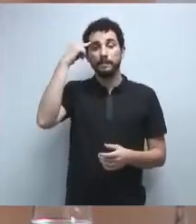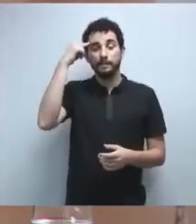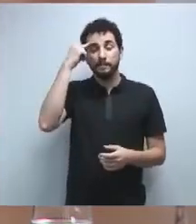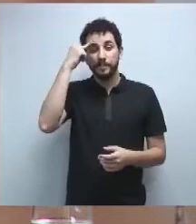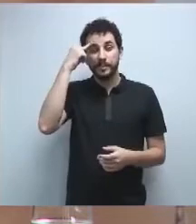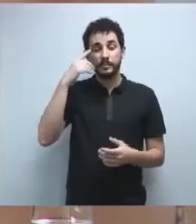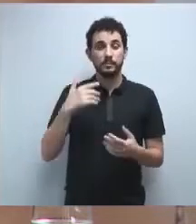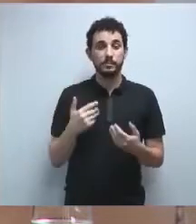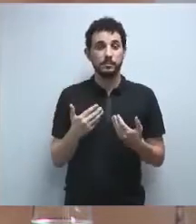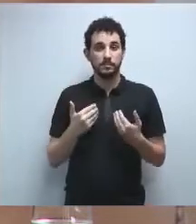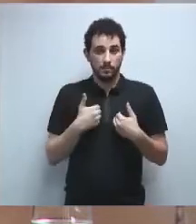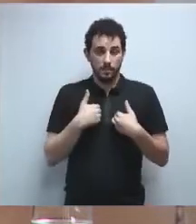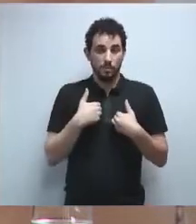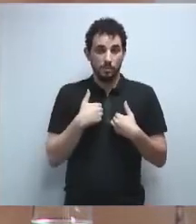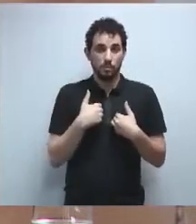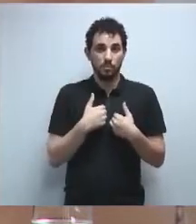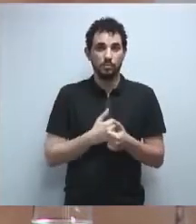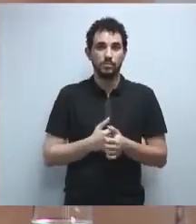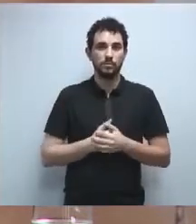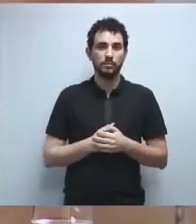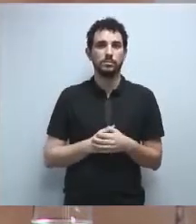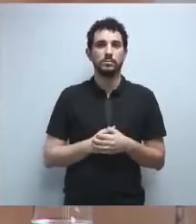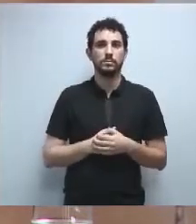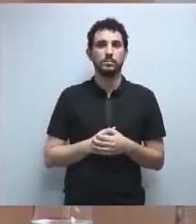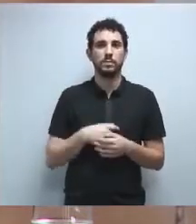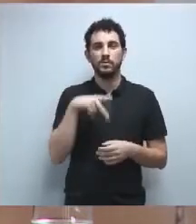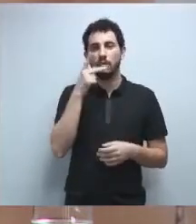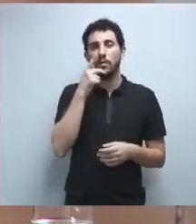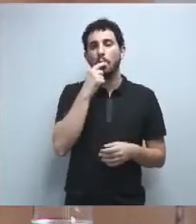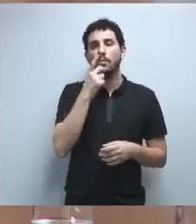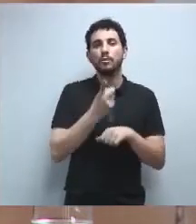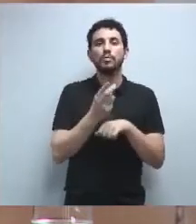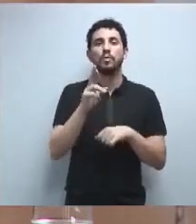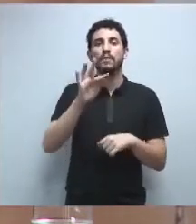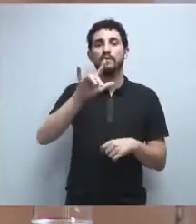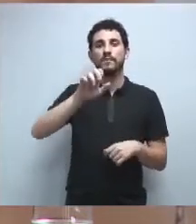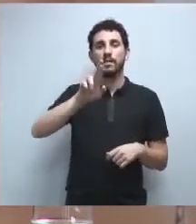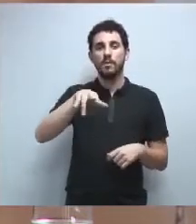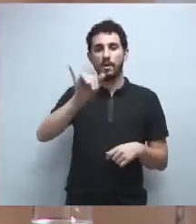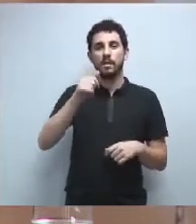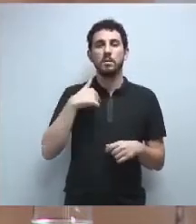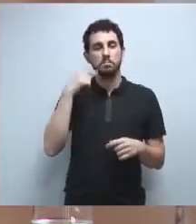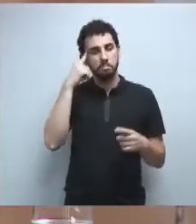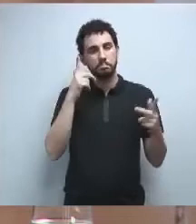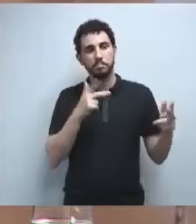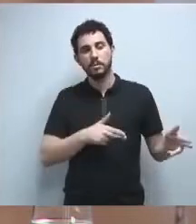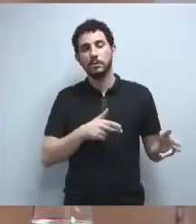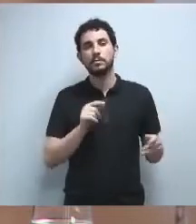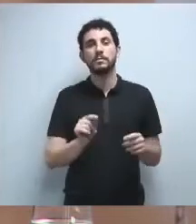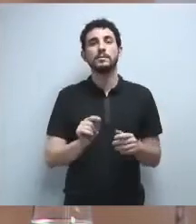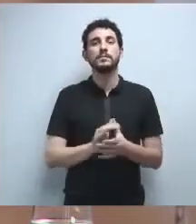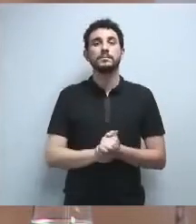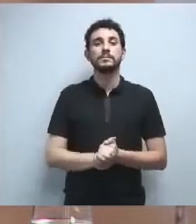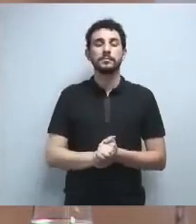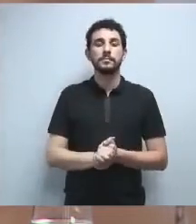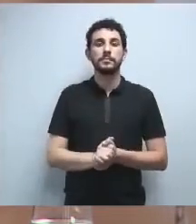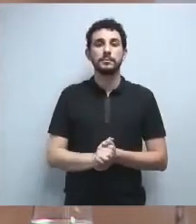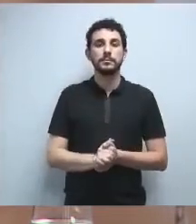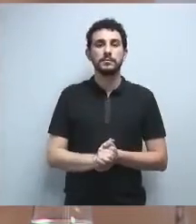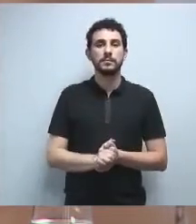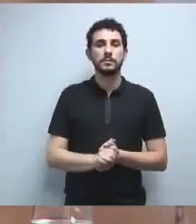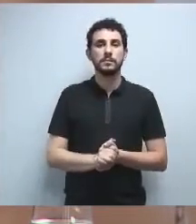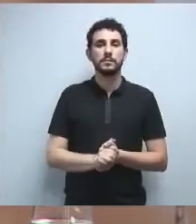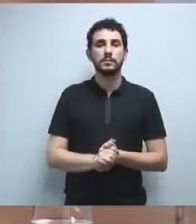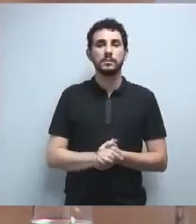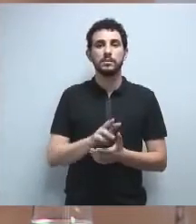penso eu como disse o doutor flores e eu também penso dessa forma isto não é